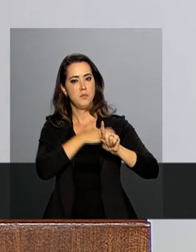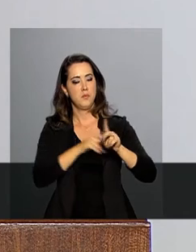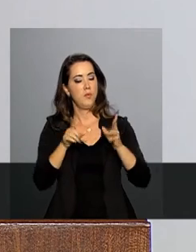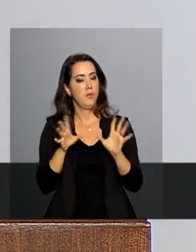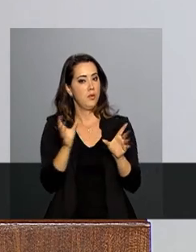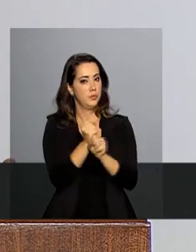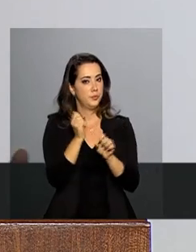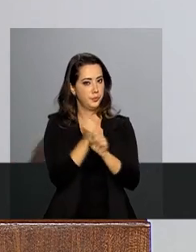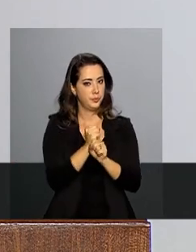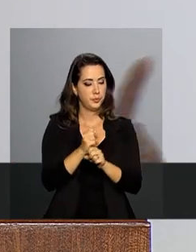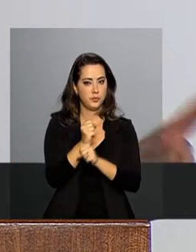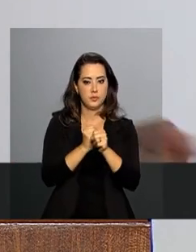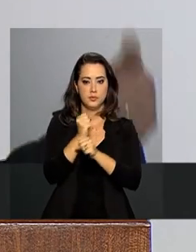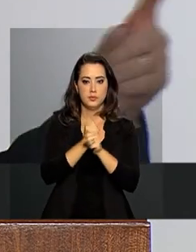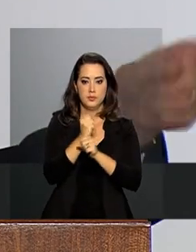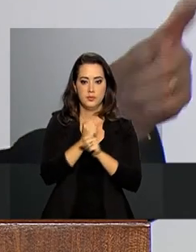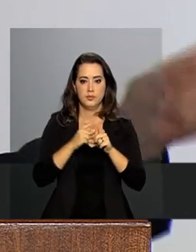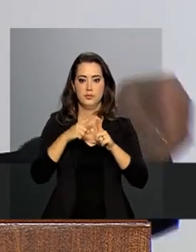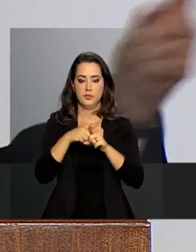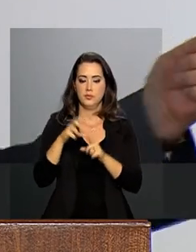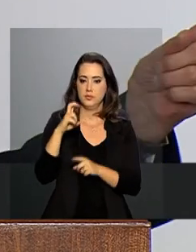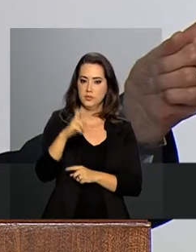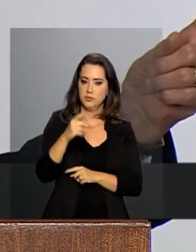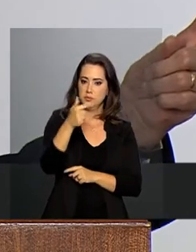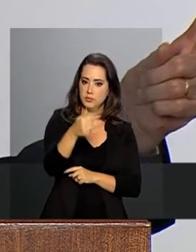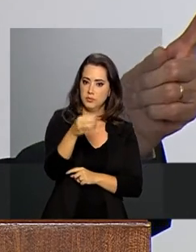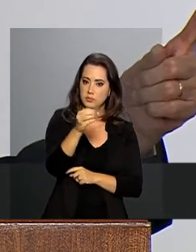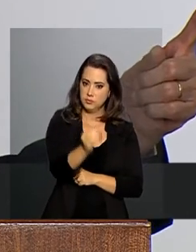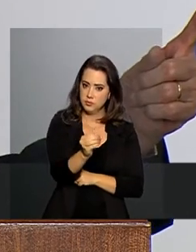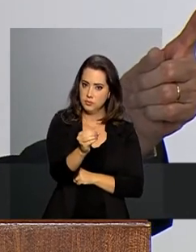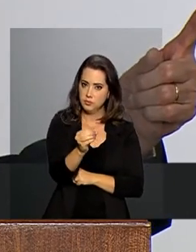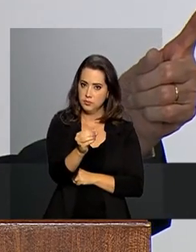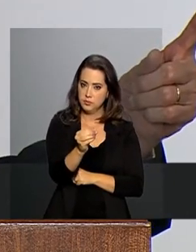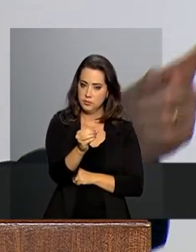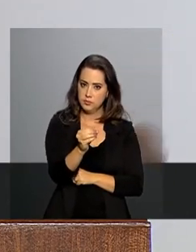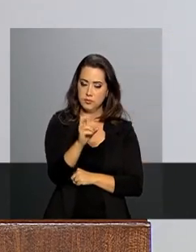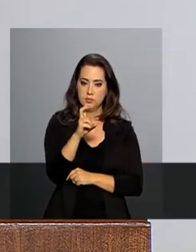só neste ano de cerca de 570 mil